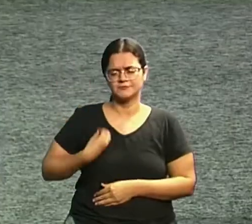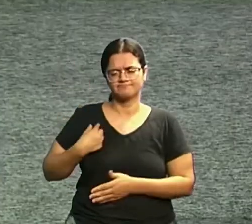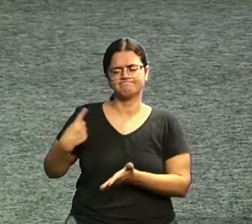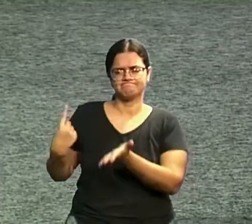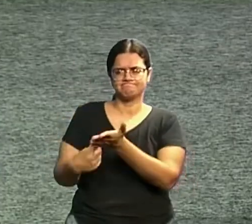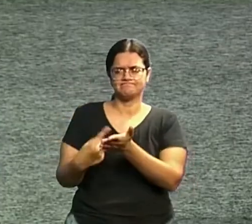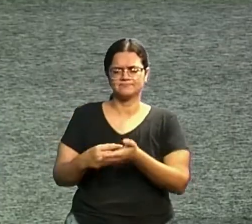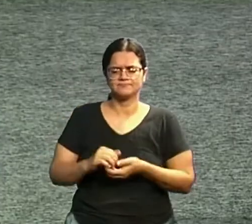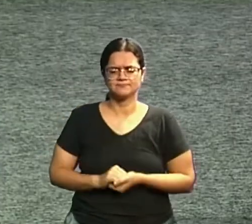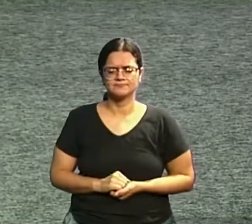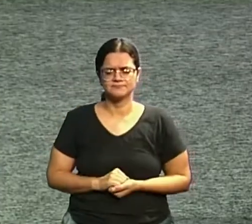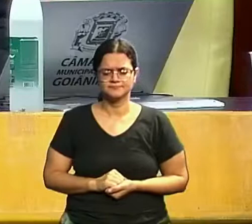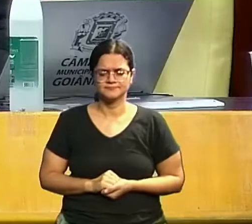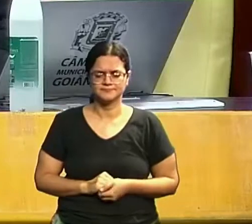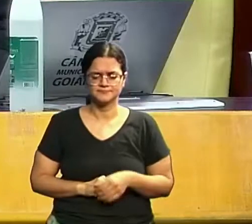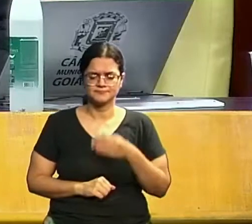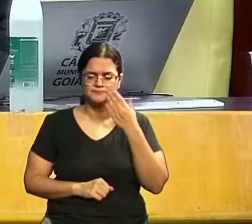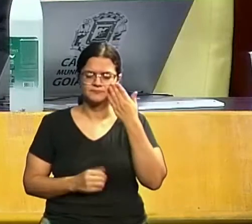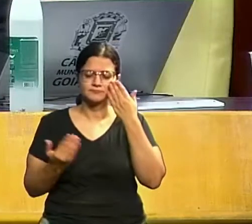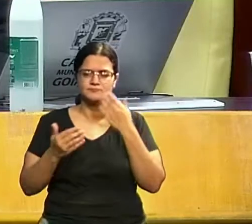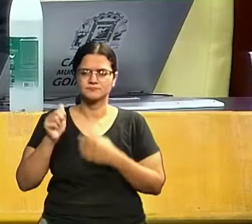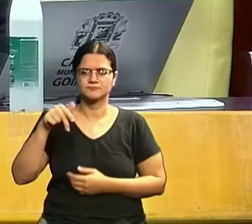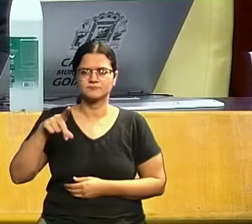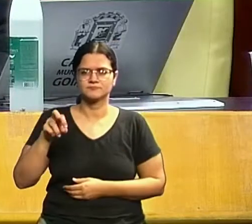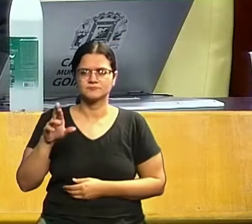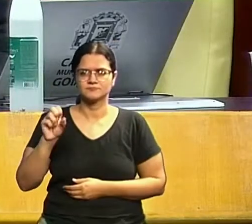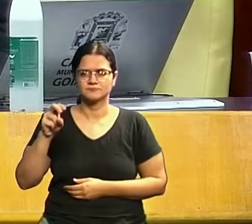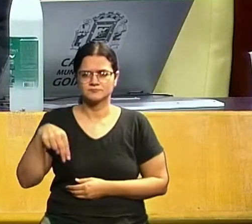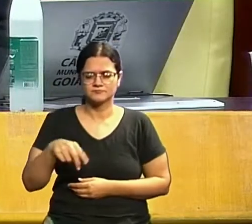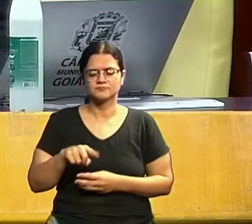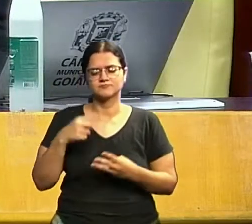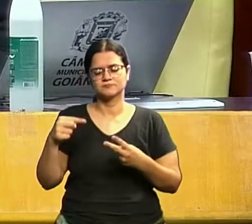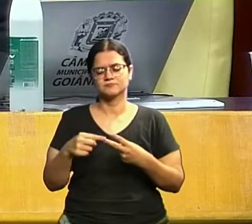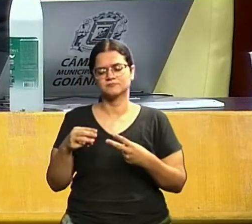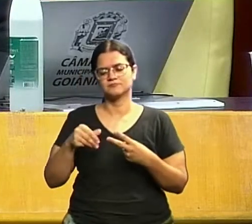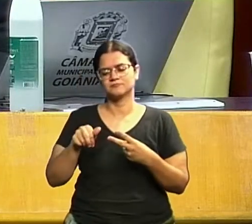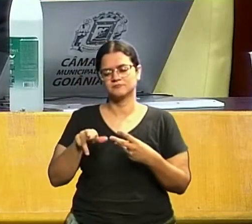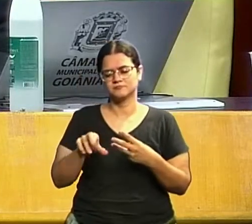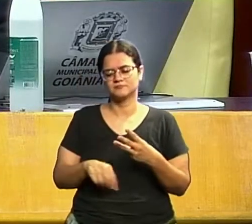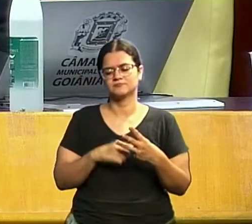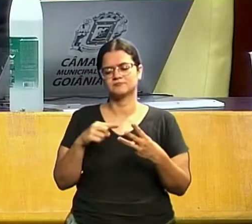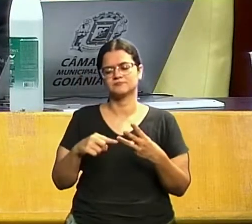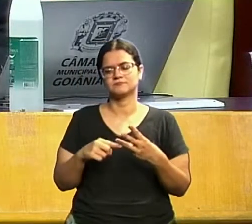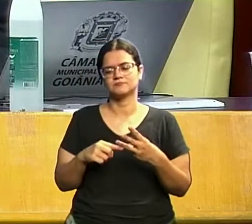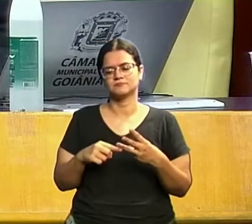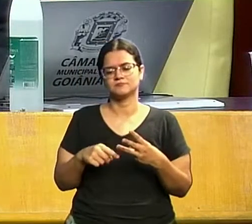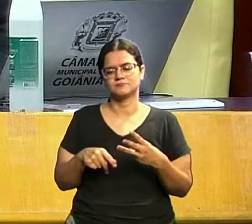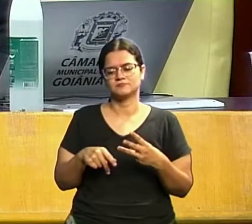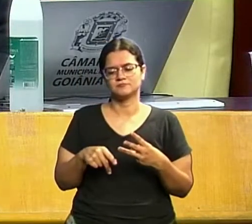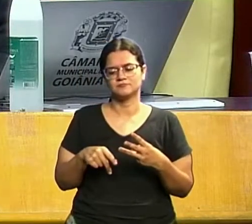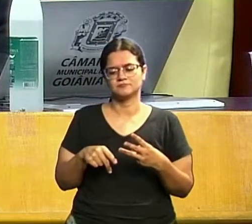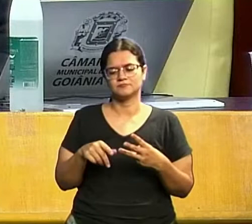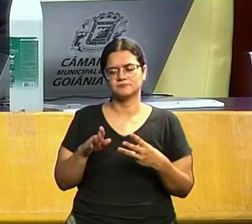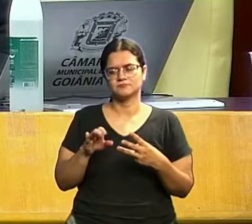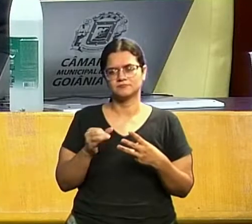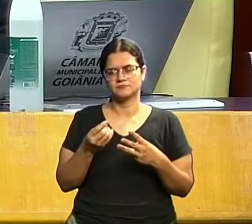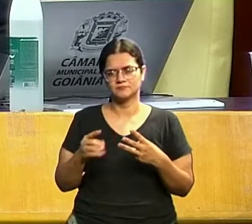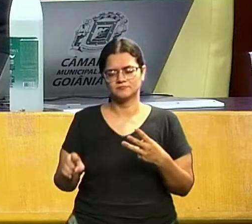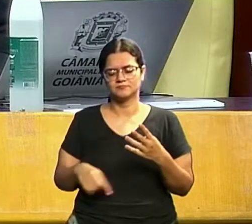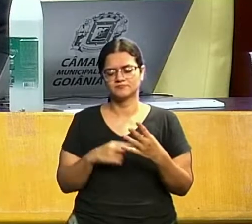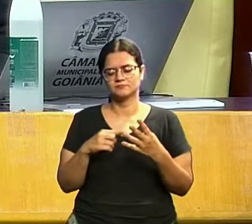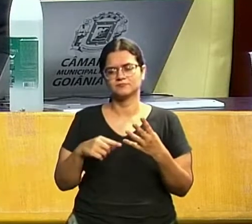conte conosco. Vereador Anderson Bocão, vereador Mauro Rubem, em seguida vereador Bocão e vereadora